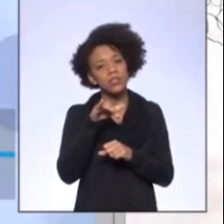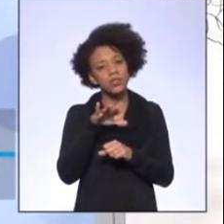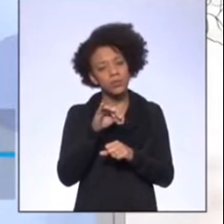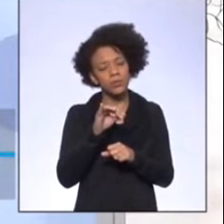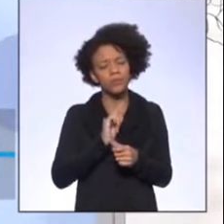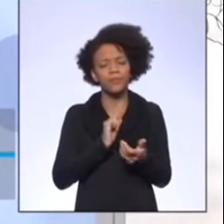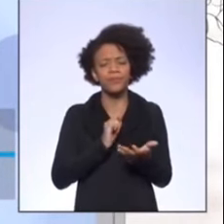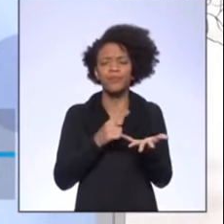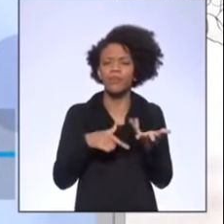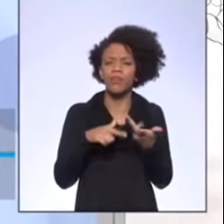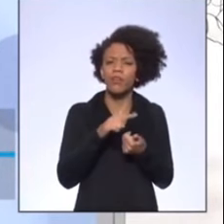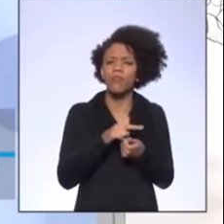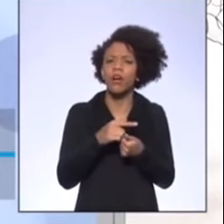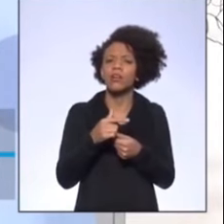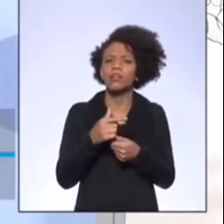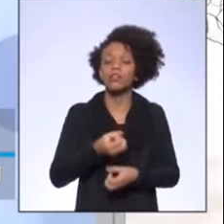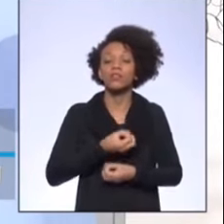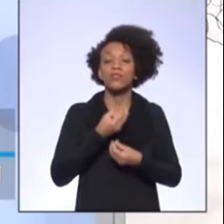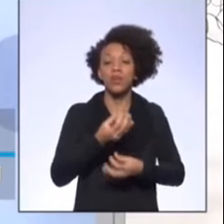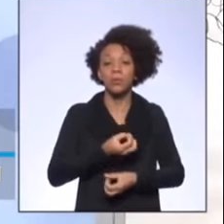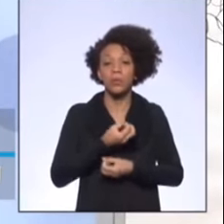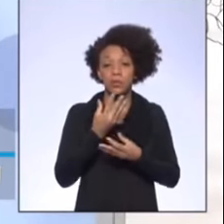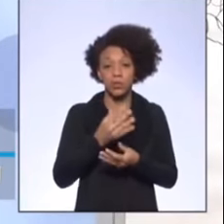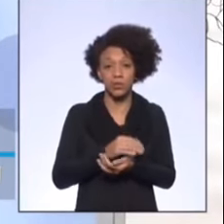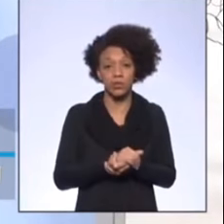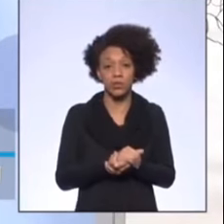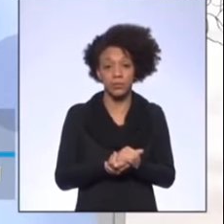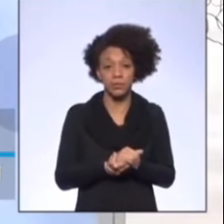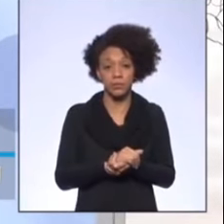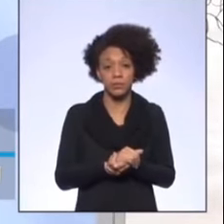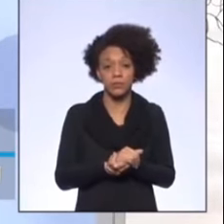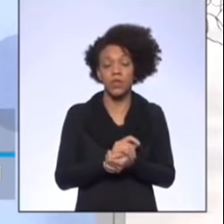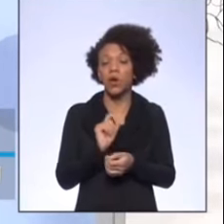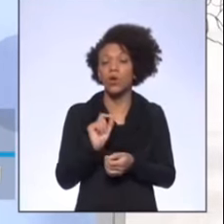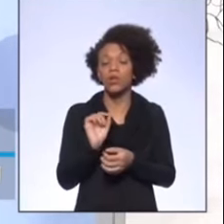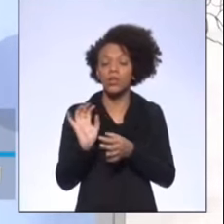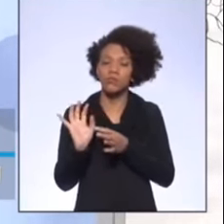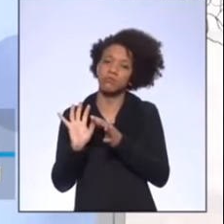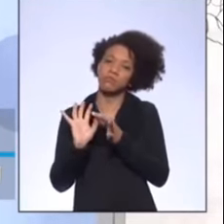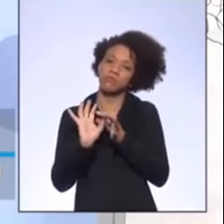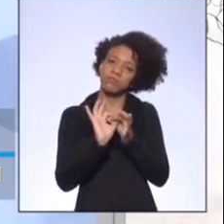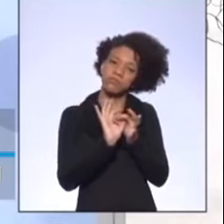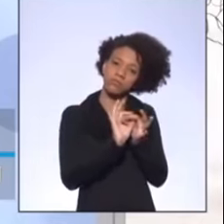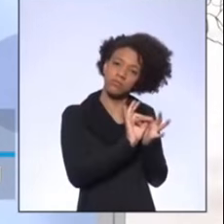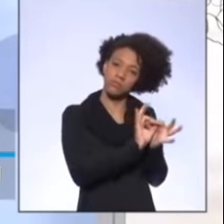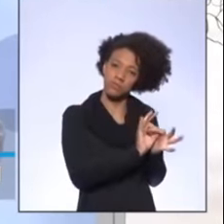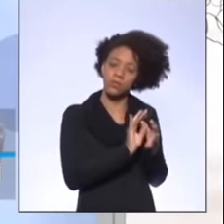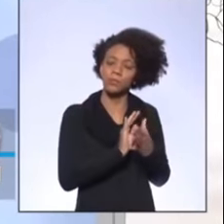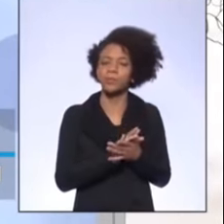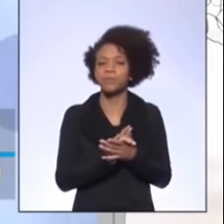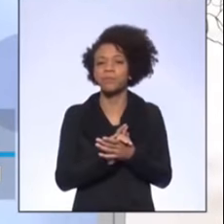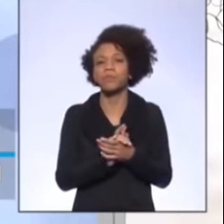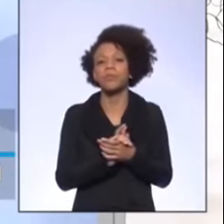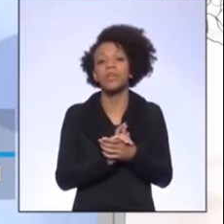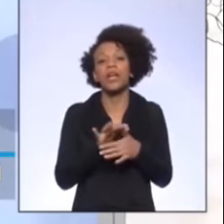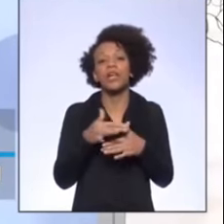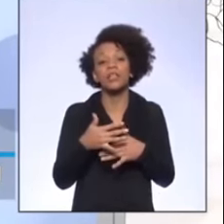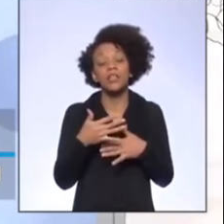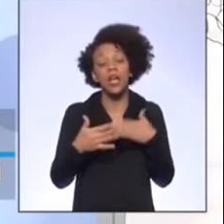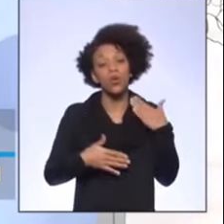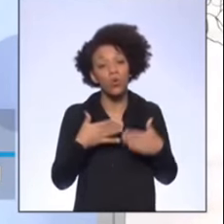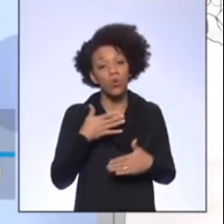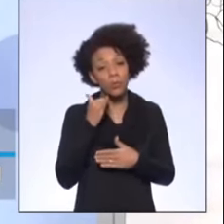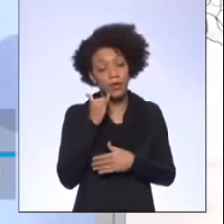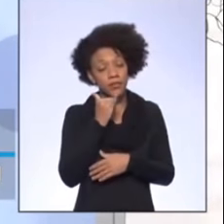várias informações que são interligados, os sistemas são interligados. E aí o seu corpo ele